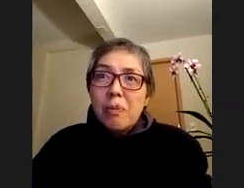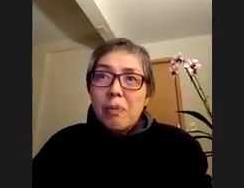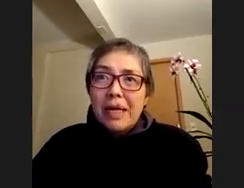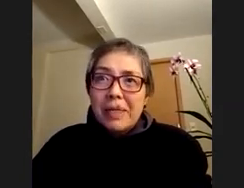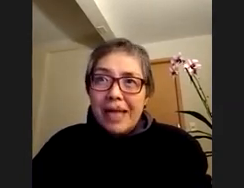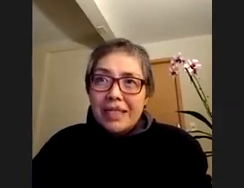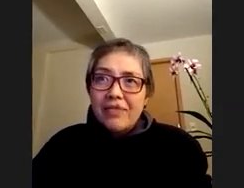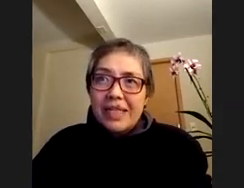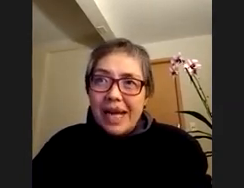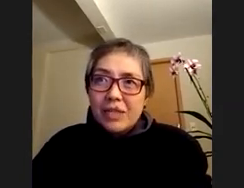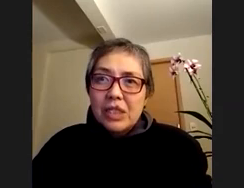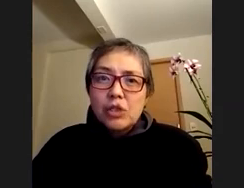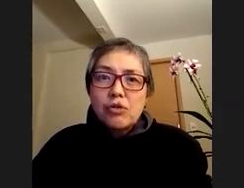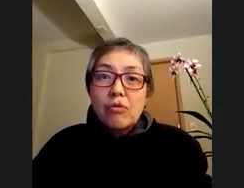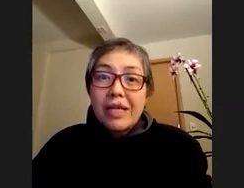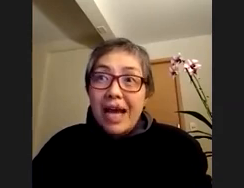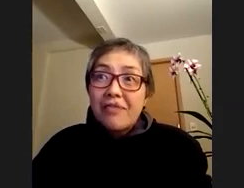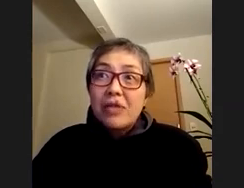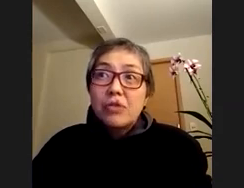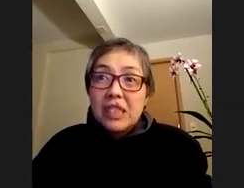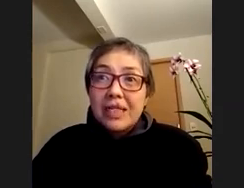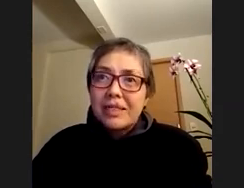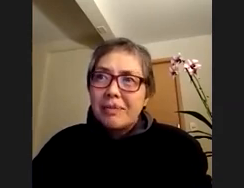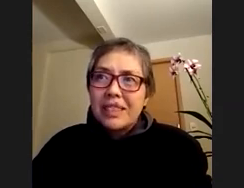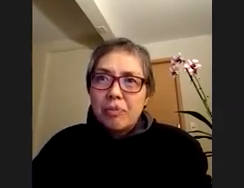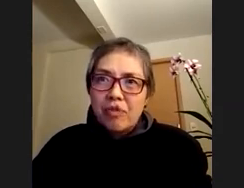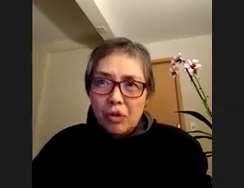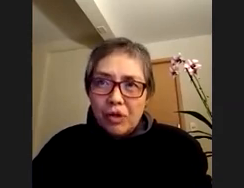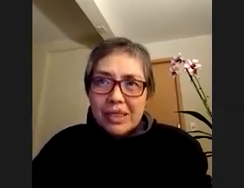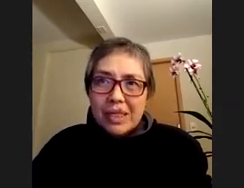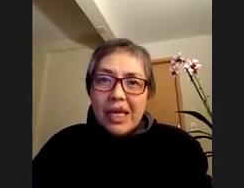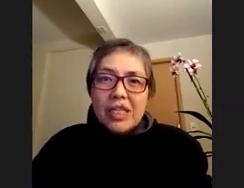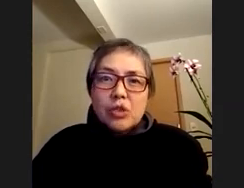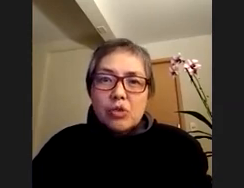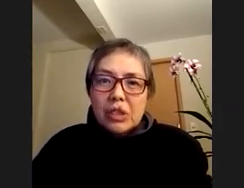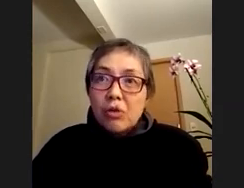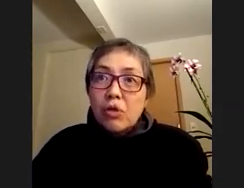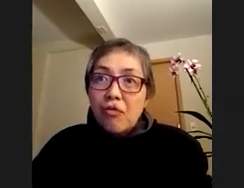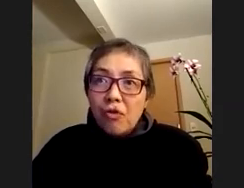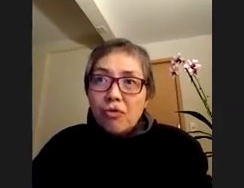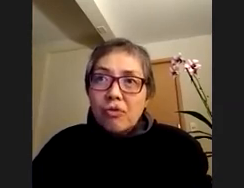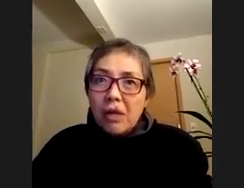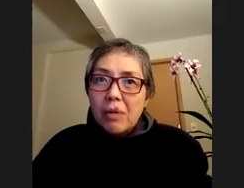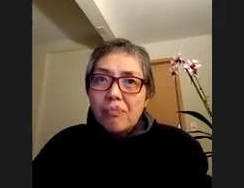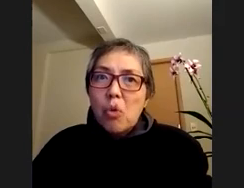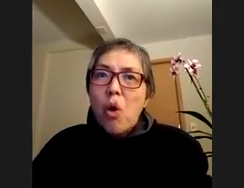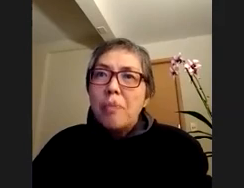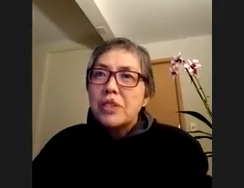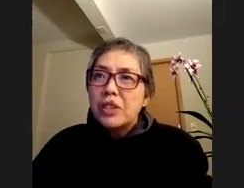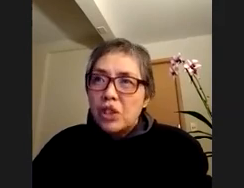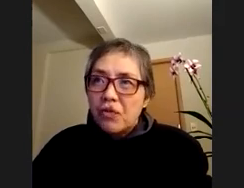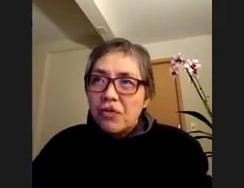com parlamentares federais, no sentido de alterar vários itens das medidas provisórias, em discussão que, no fundo, tem